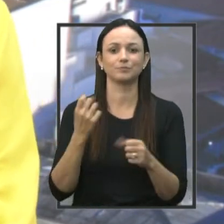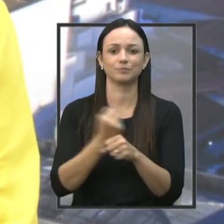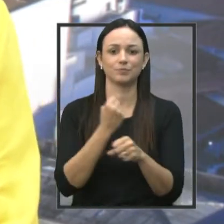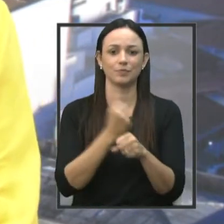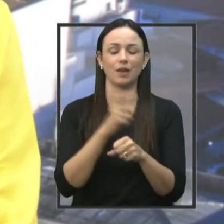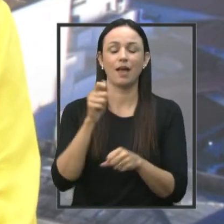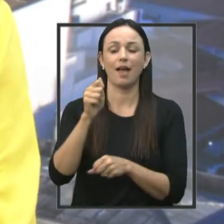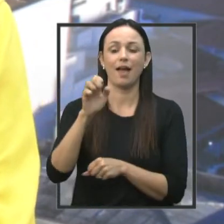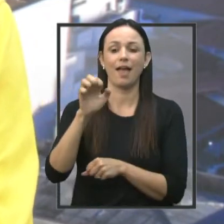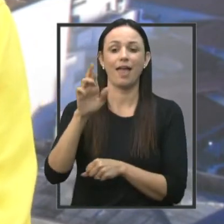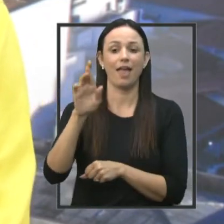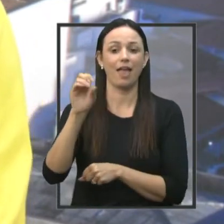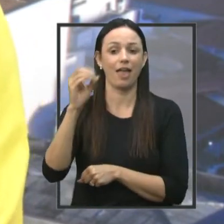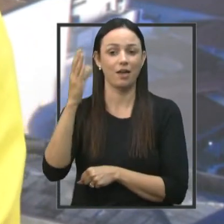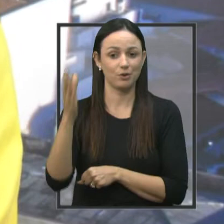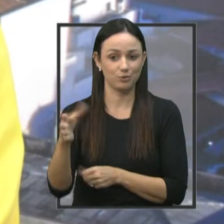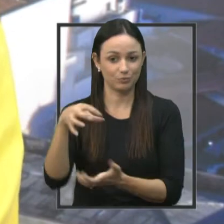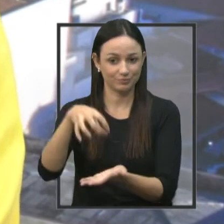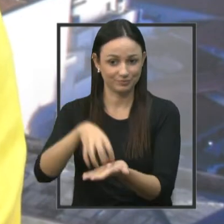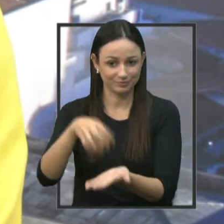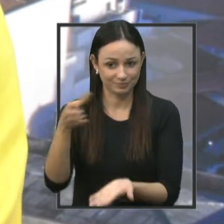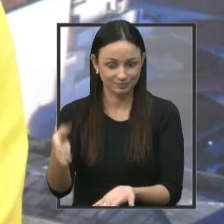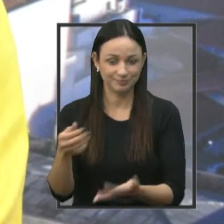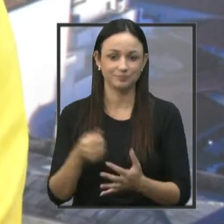Aero, você está entendendo?